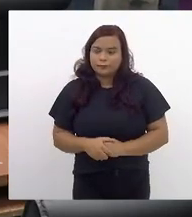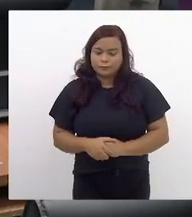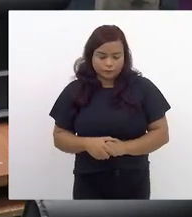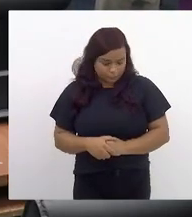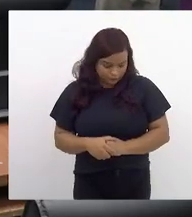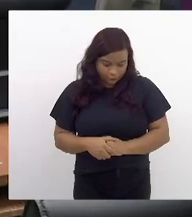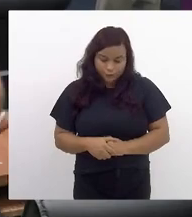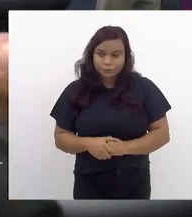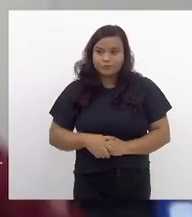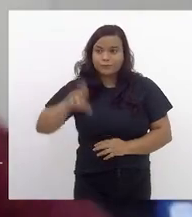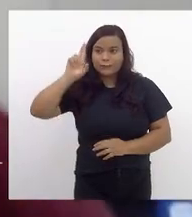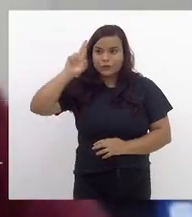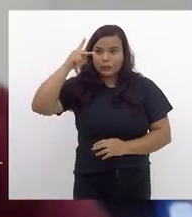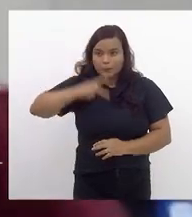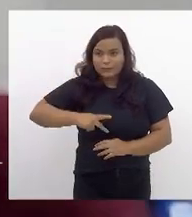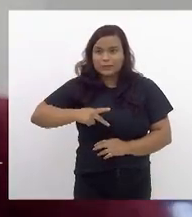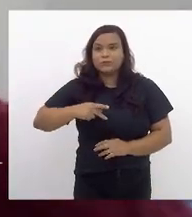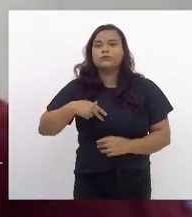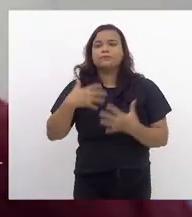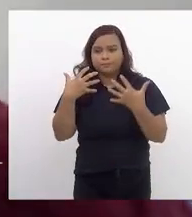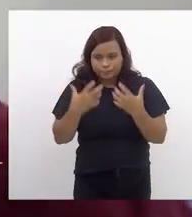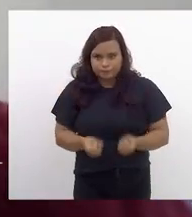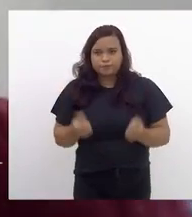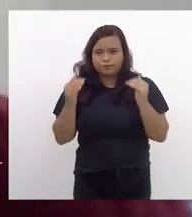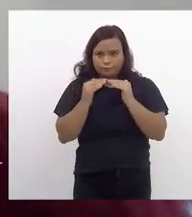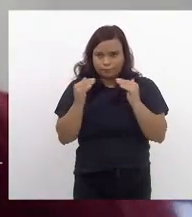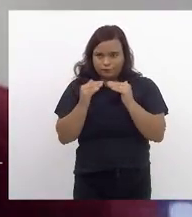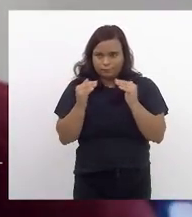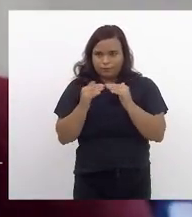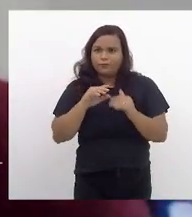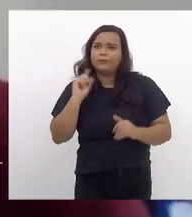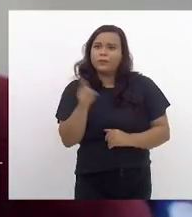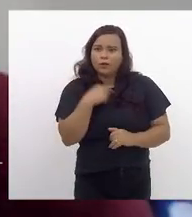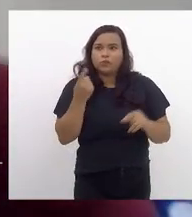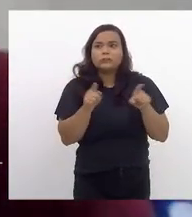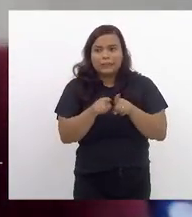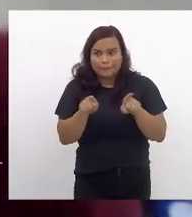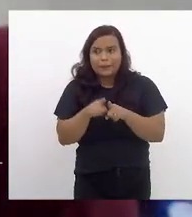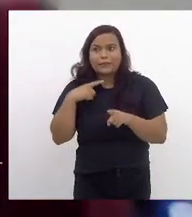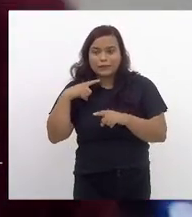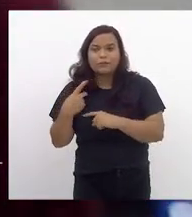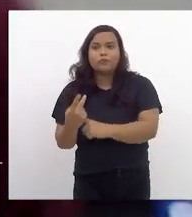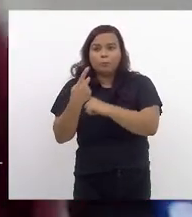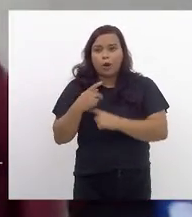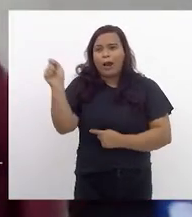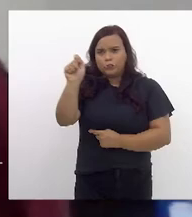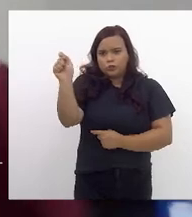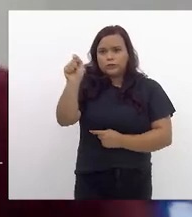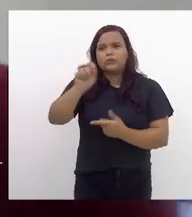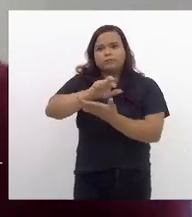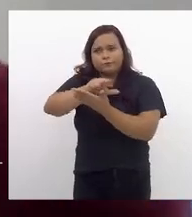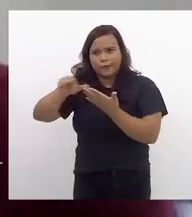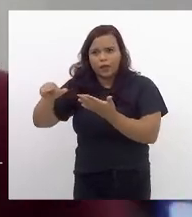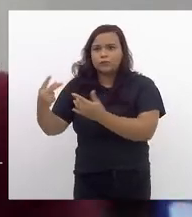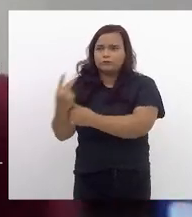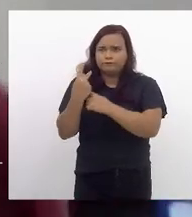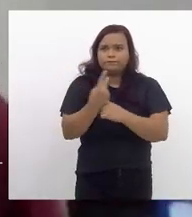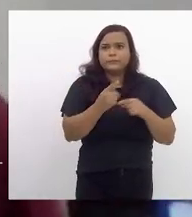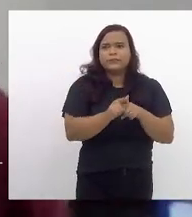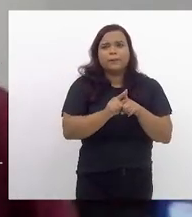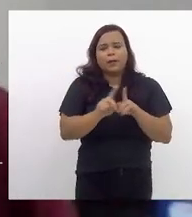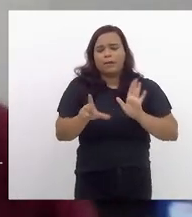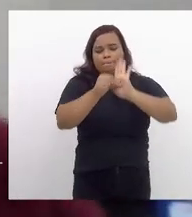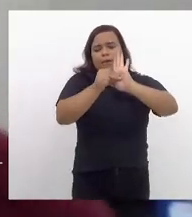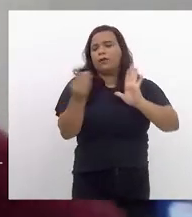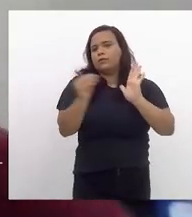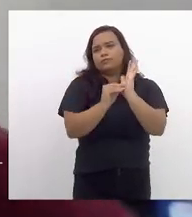Senhor presidente, o parecer é favorável e a gente também aí que foi procurado pelas associações também não vai apresentar nenhuma